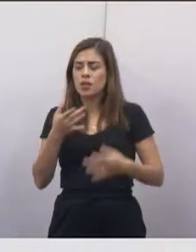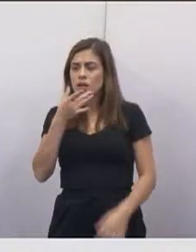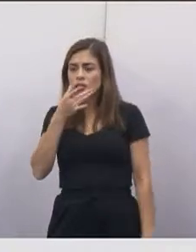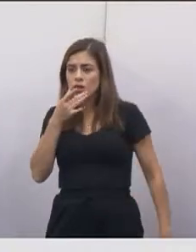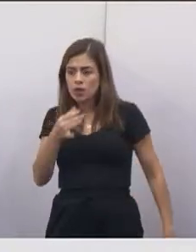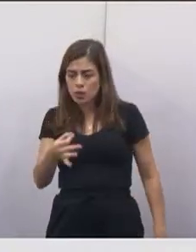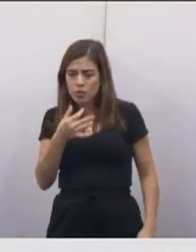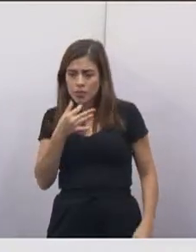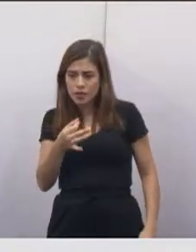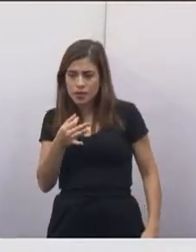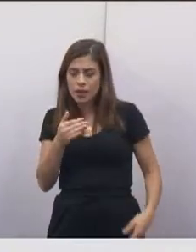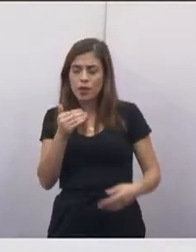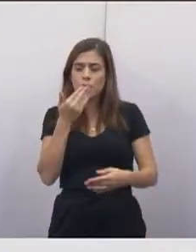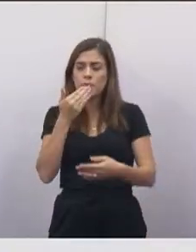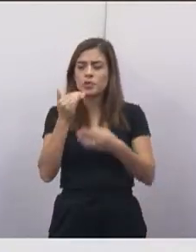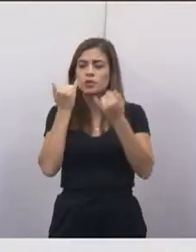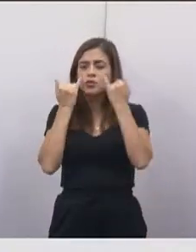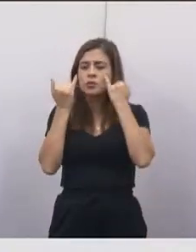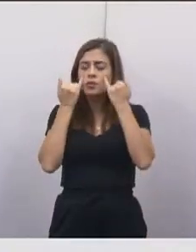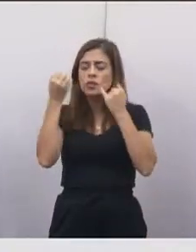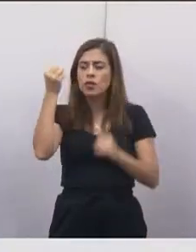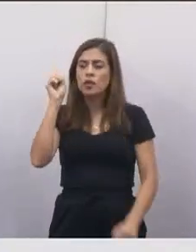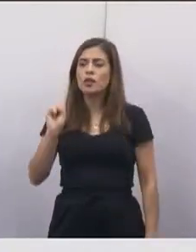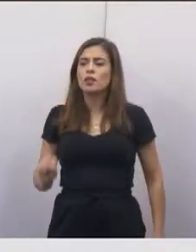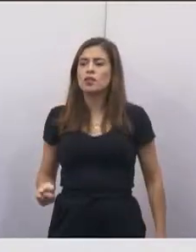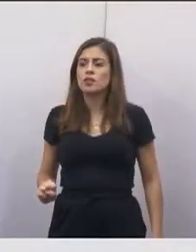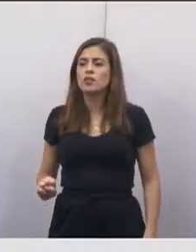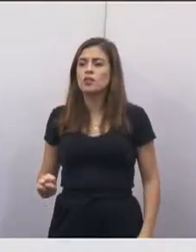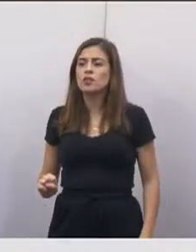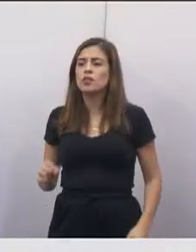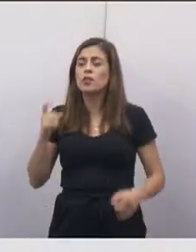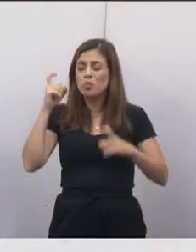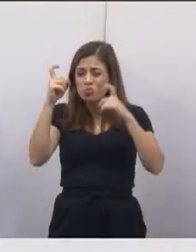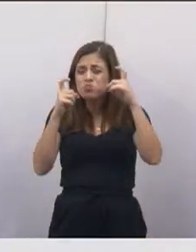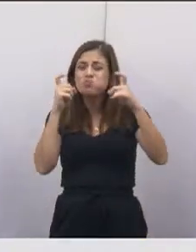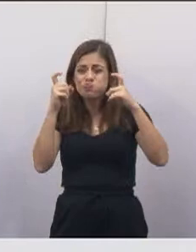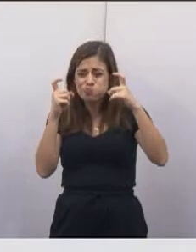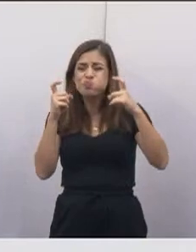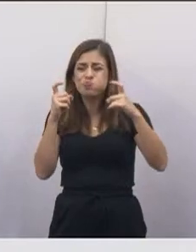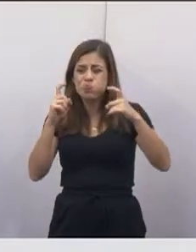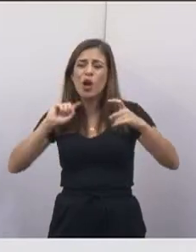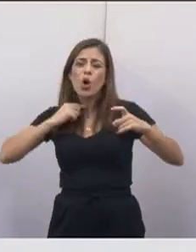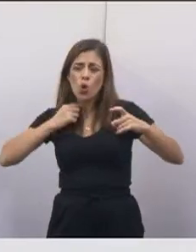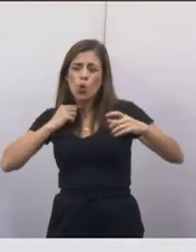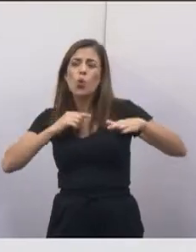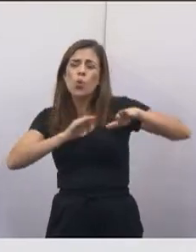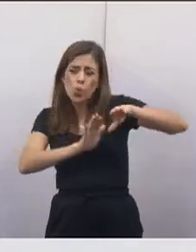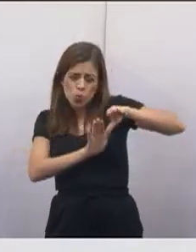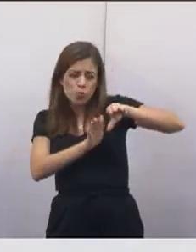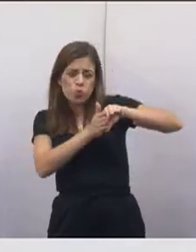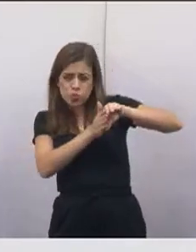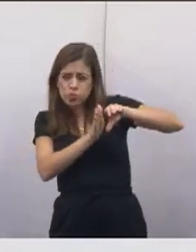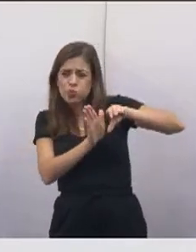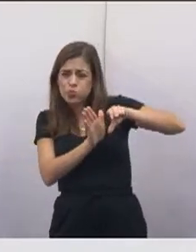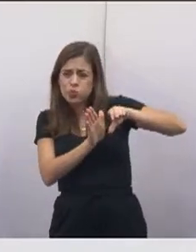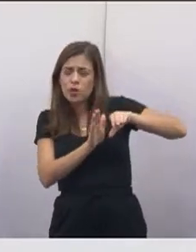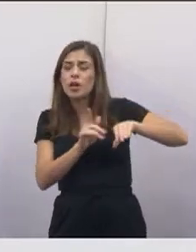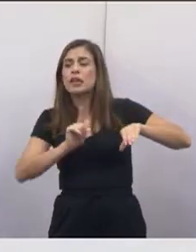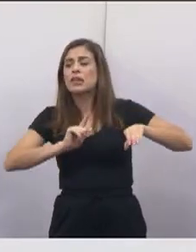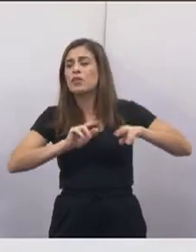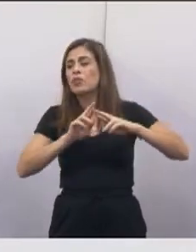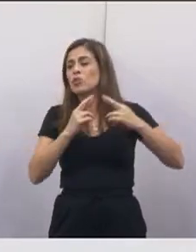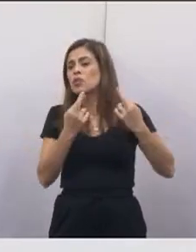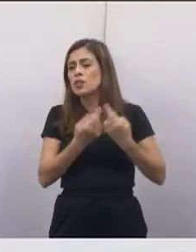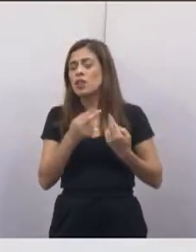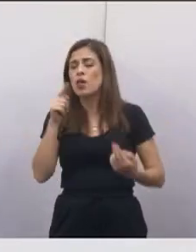comentar o pedido de informação da Sônia. Sônia, é preocupante mesmo o lixo na boca de lobo. Teve uma reunião esses